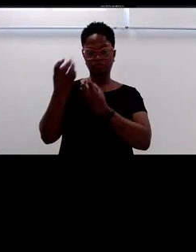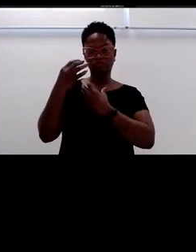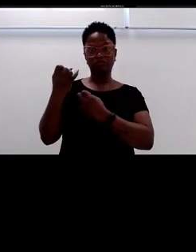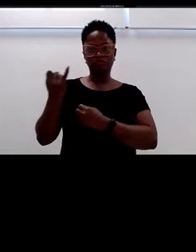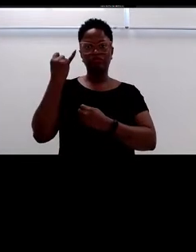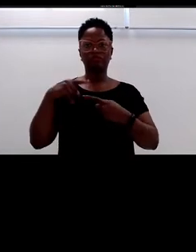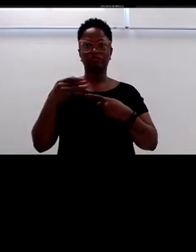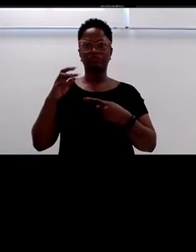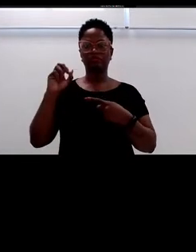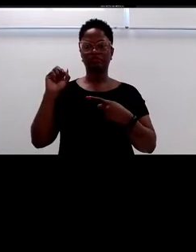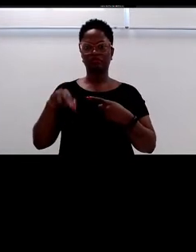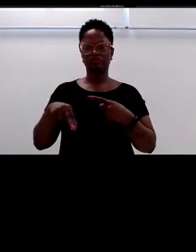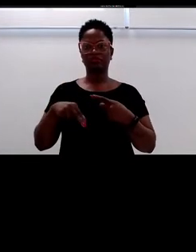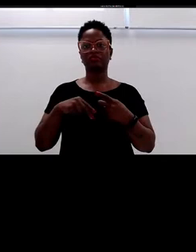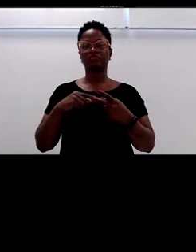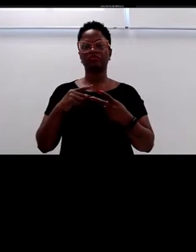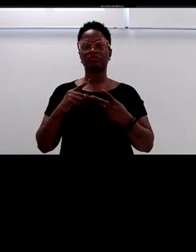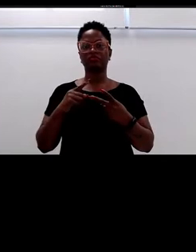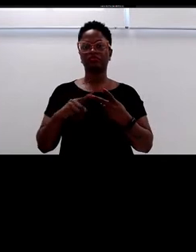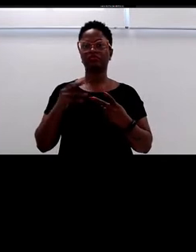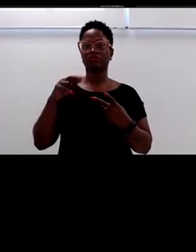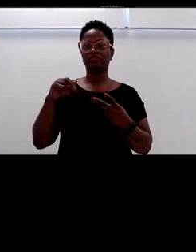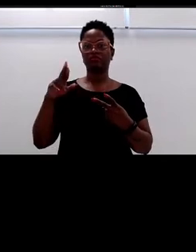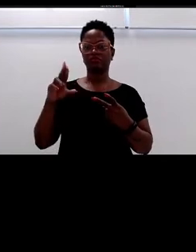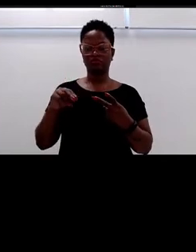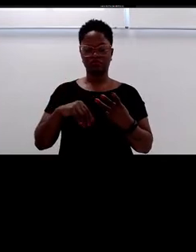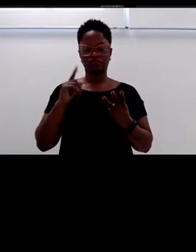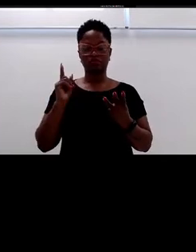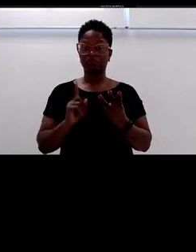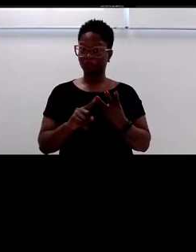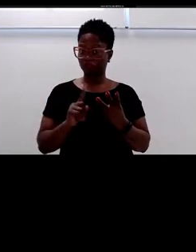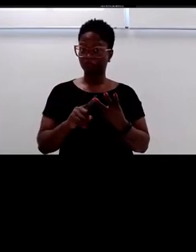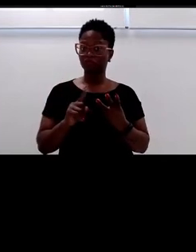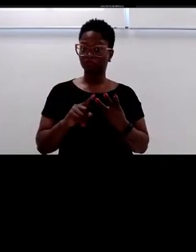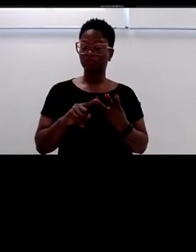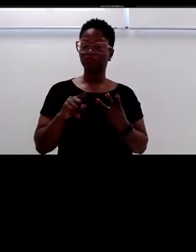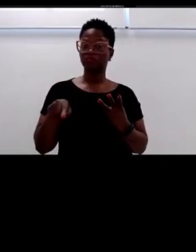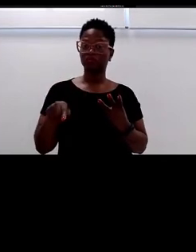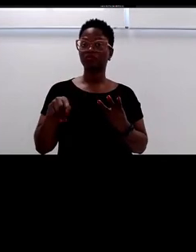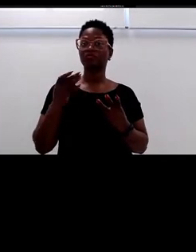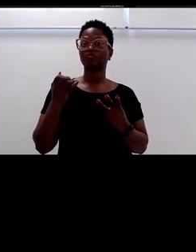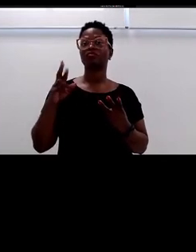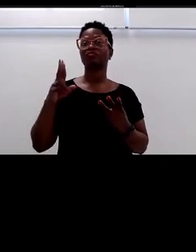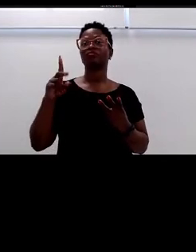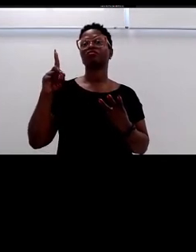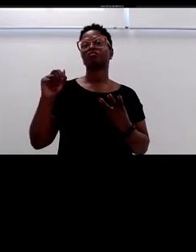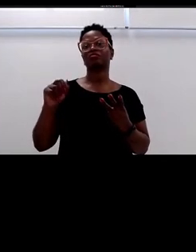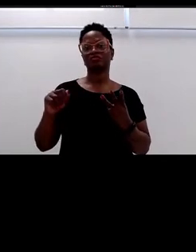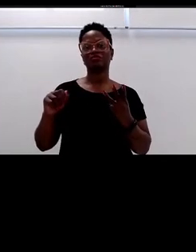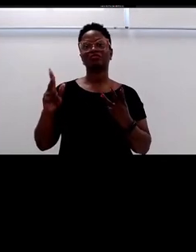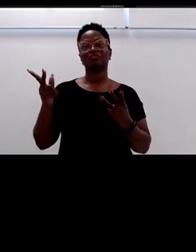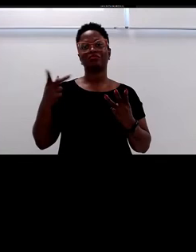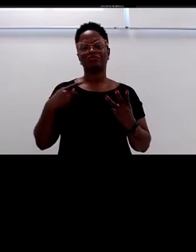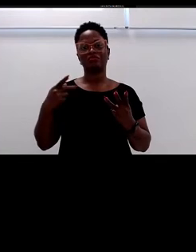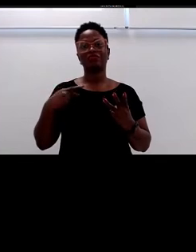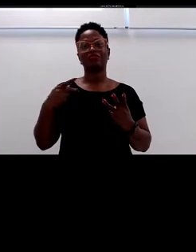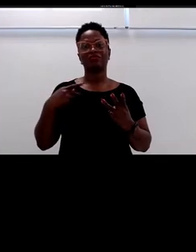Cili, tive Renato Ferrari e tive o Bandeira. Foi meu fechar o tampo,